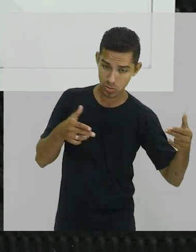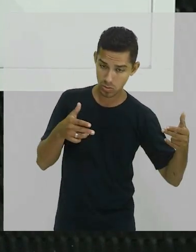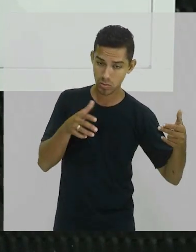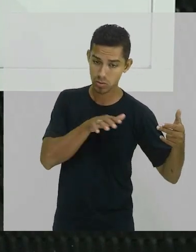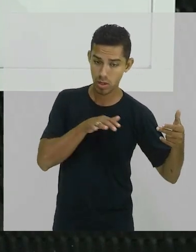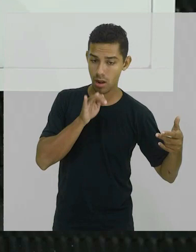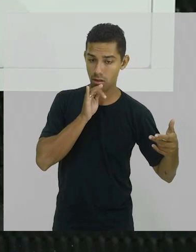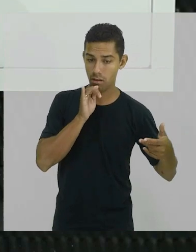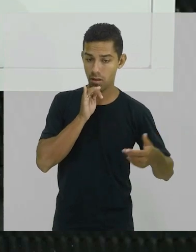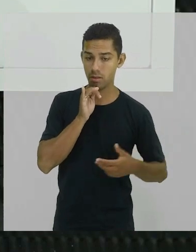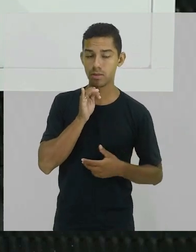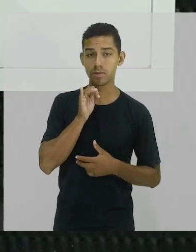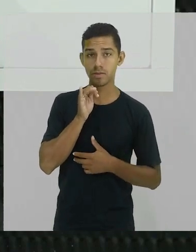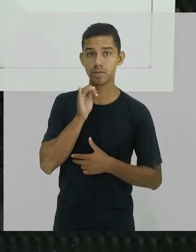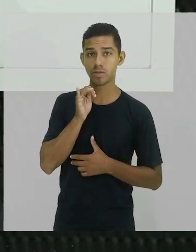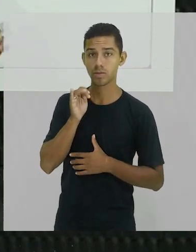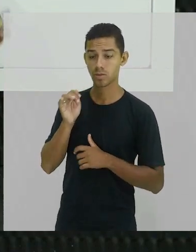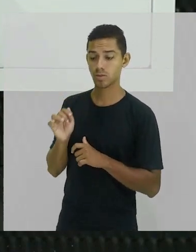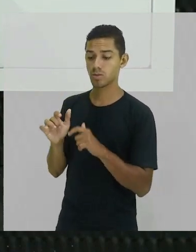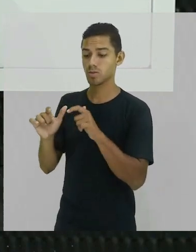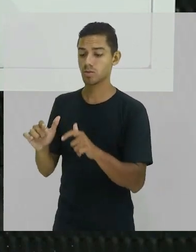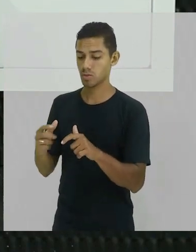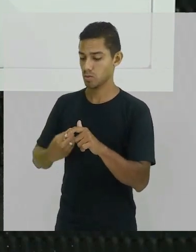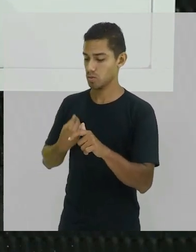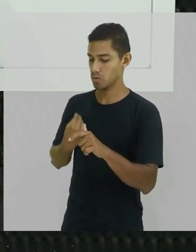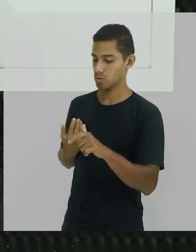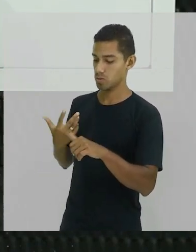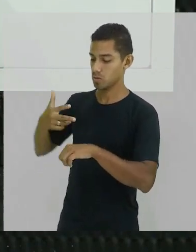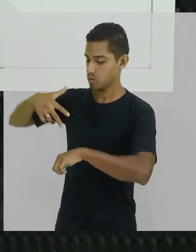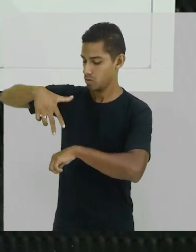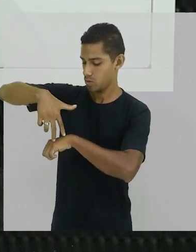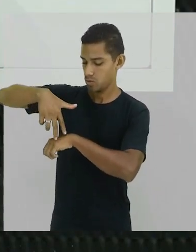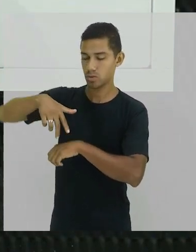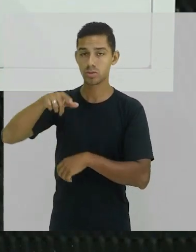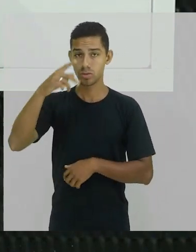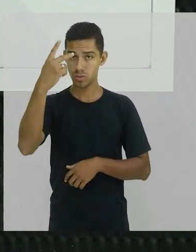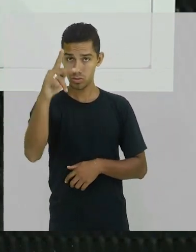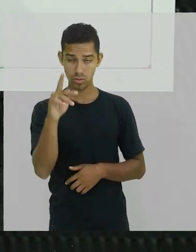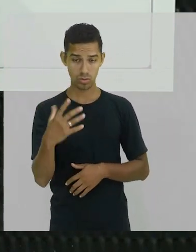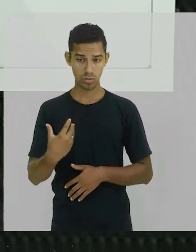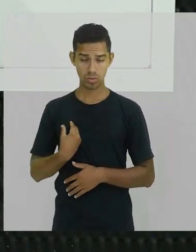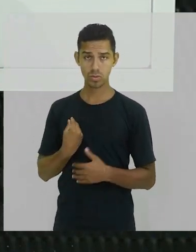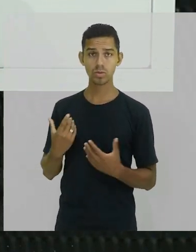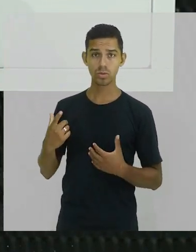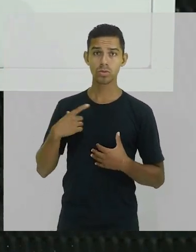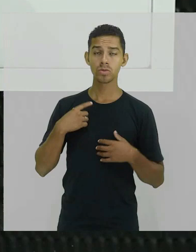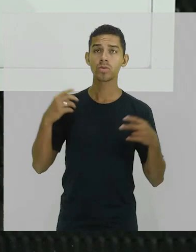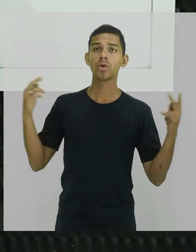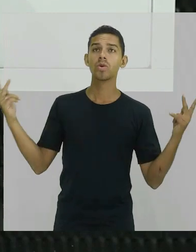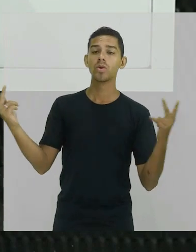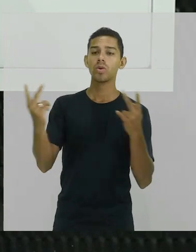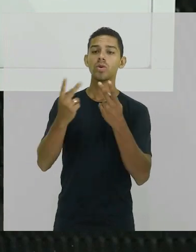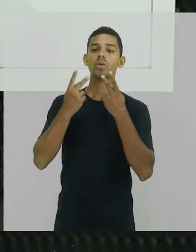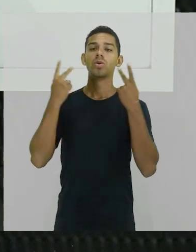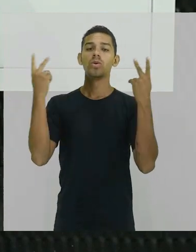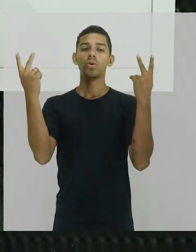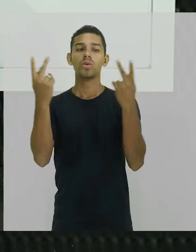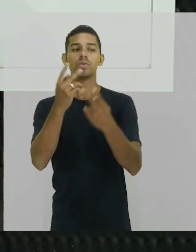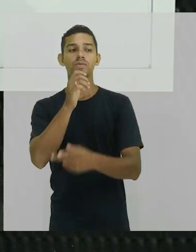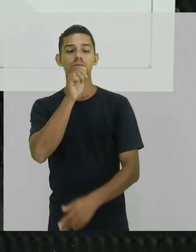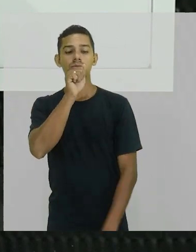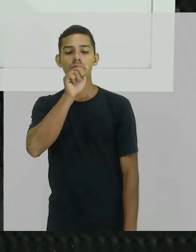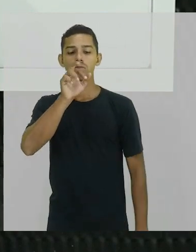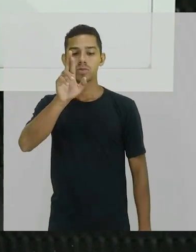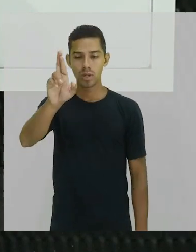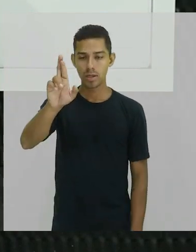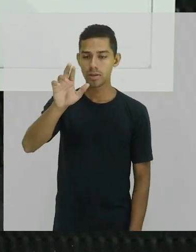O exemplo é o local em que nós estamos e que vocês também estão aí, ok? Nós temos o ar, certo?